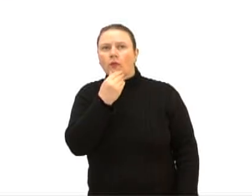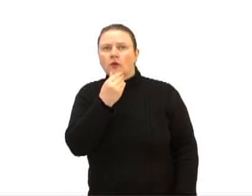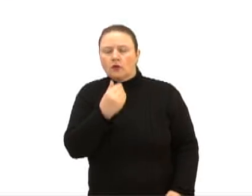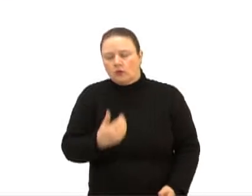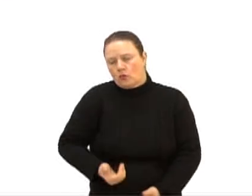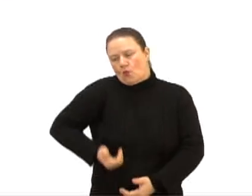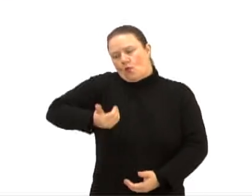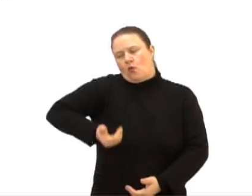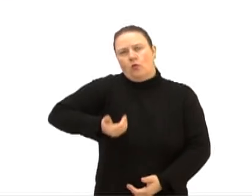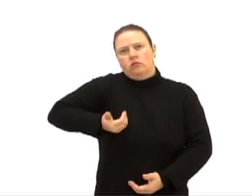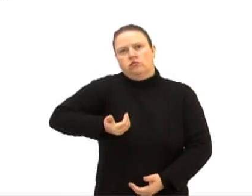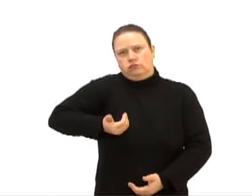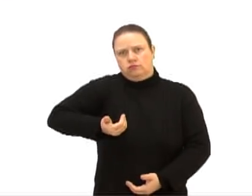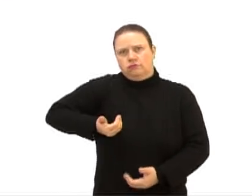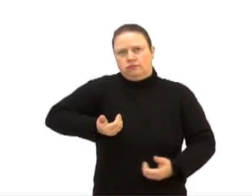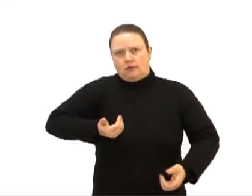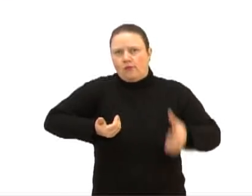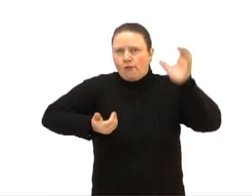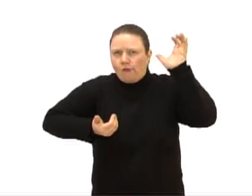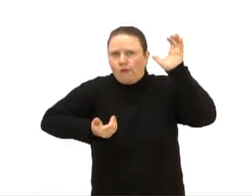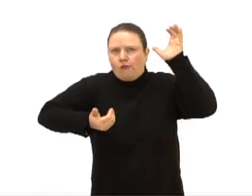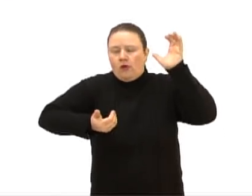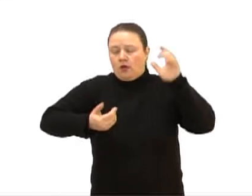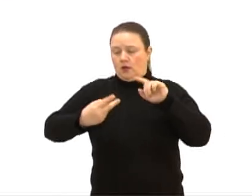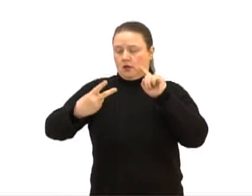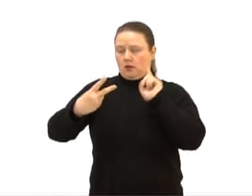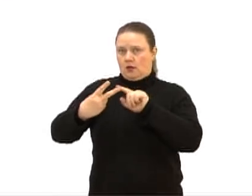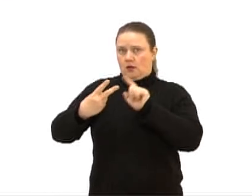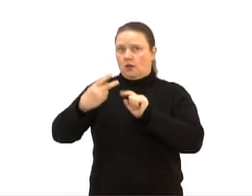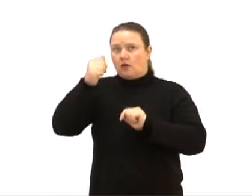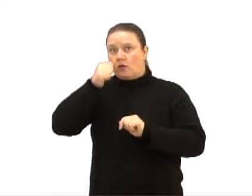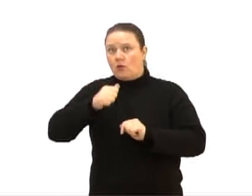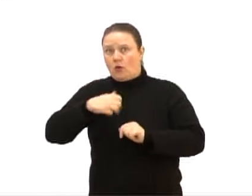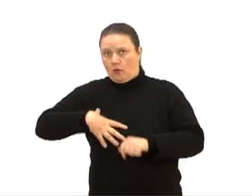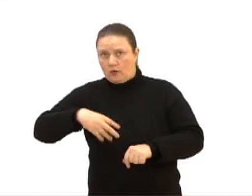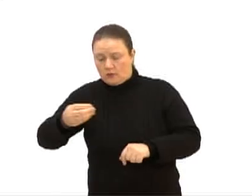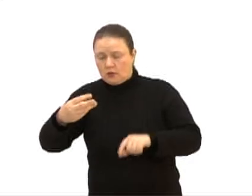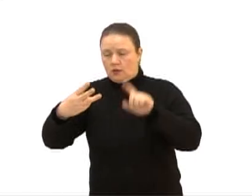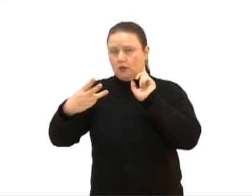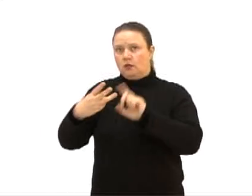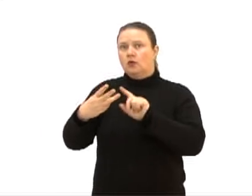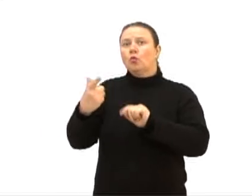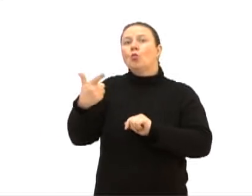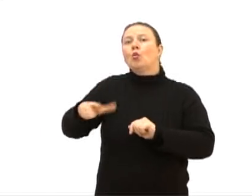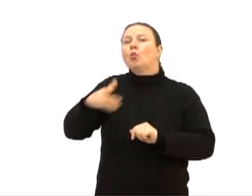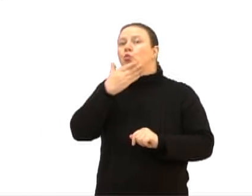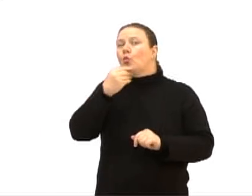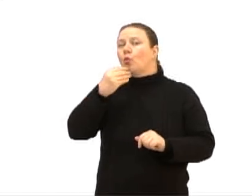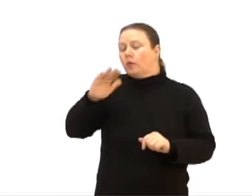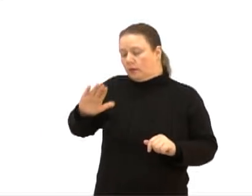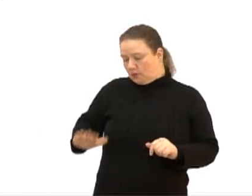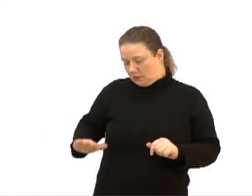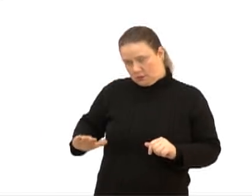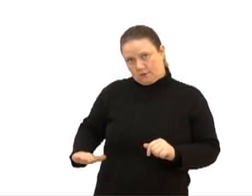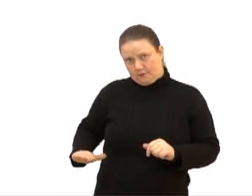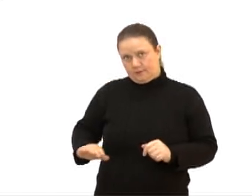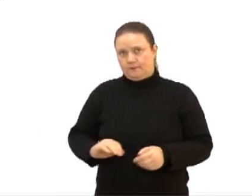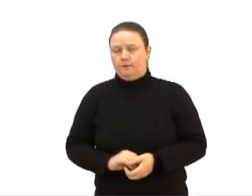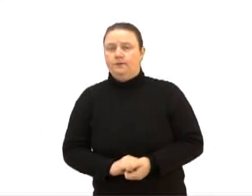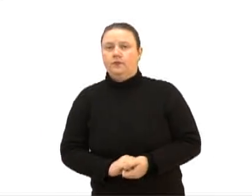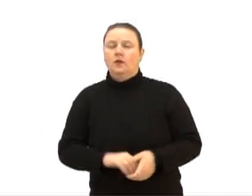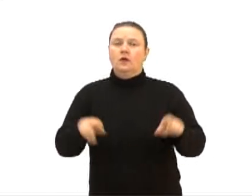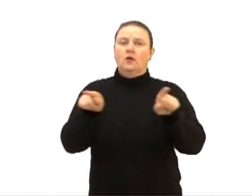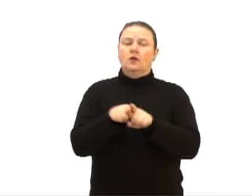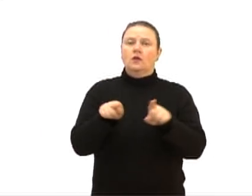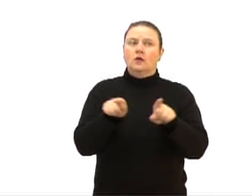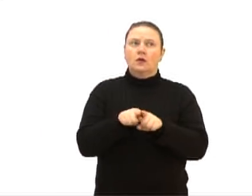colo, né, da mulher, uma menina e também um outro filho que está mais atrás, tá bom? E além disso, nós